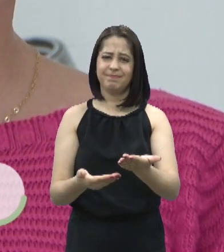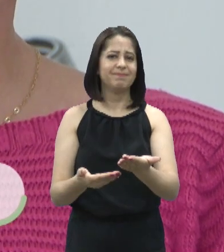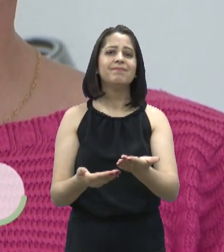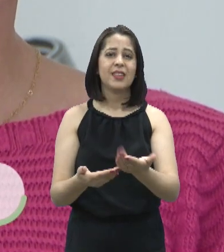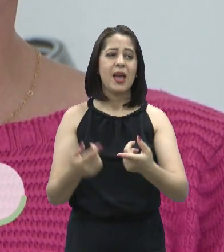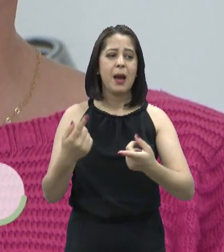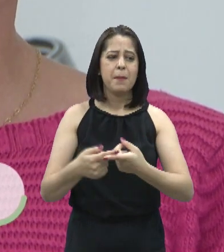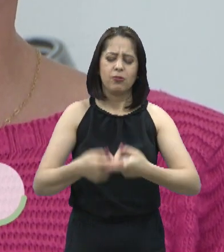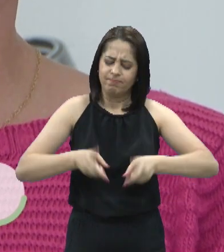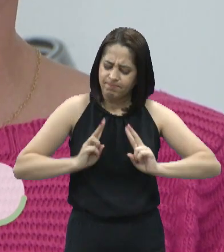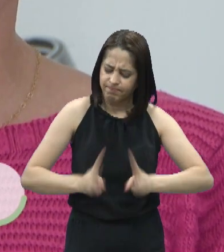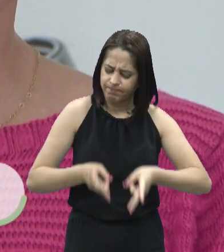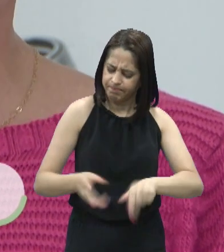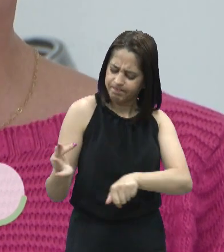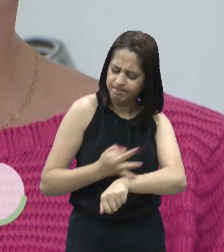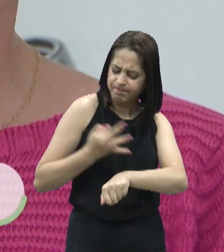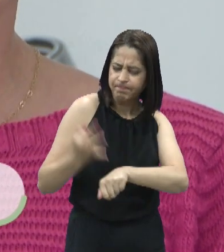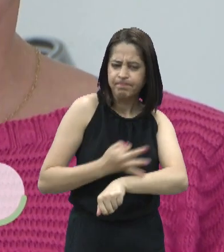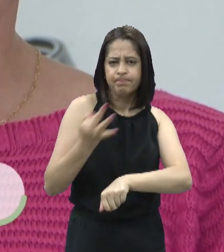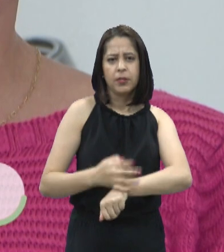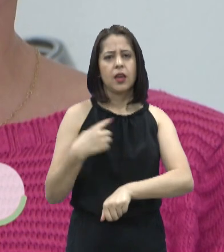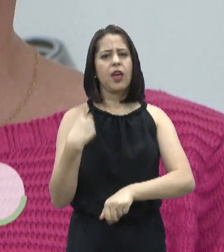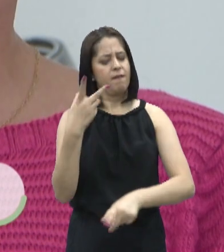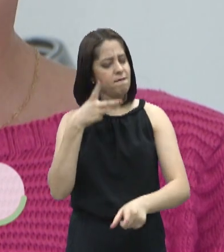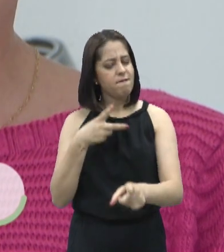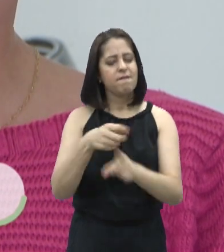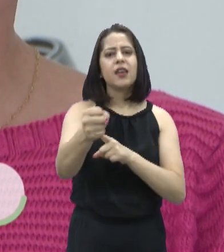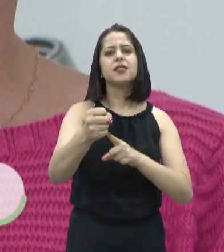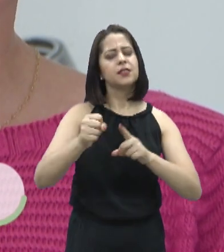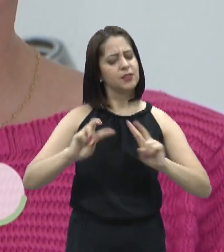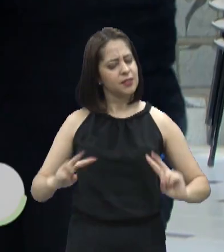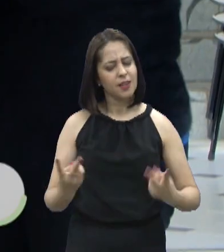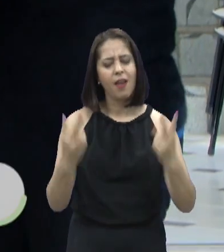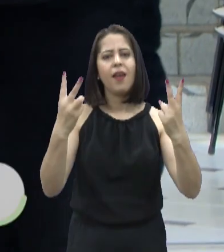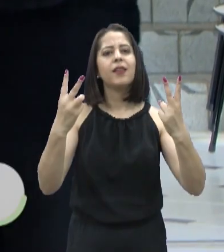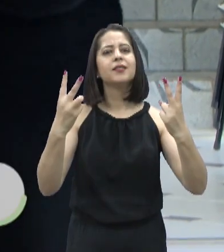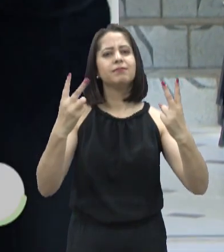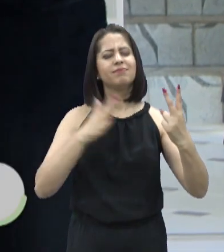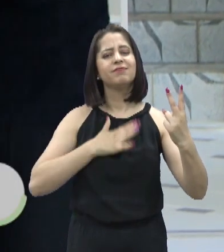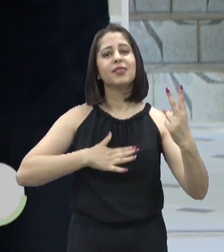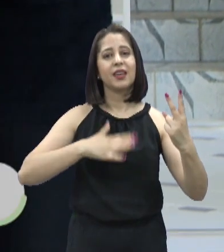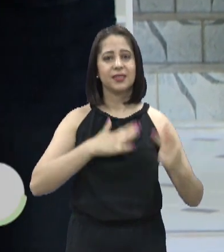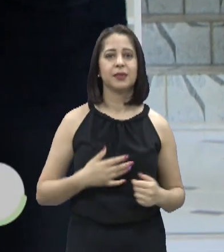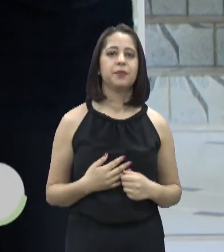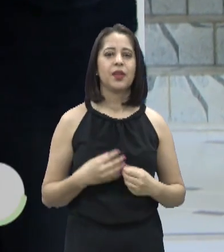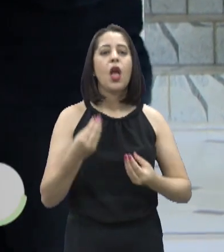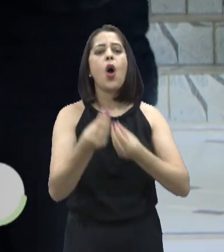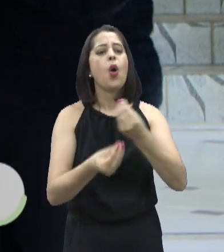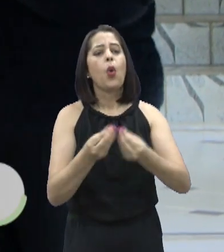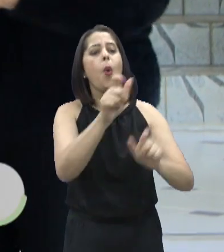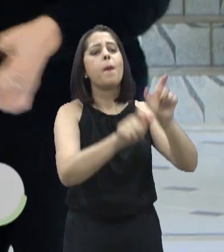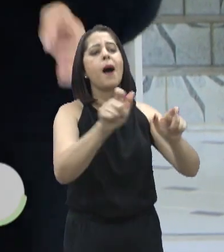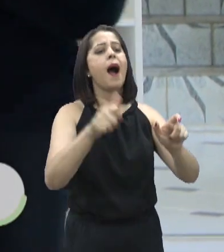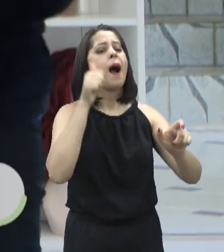tudo ajuda a gente a vencer, a levar mais tranquilo. Como é que essas mulheres impactam a sua vida